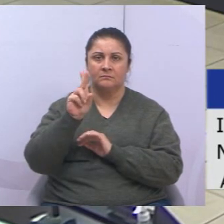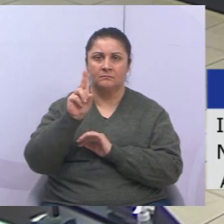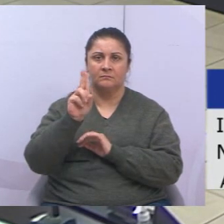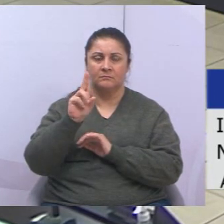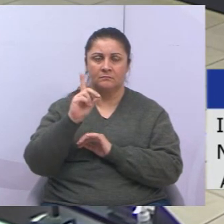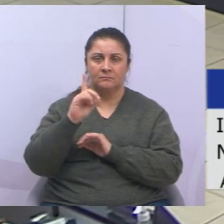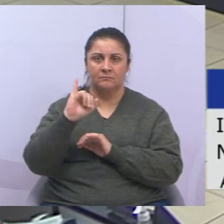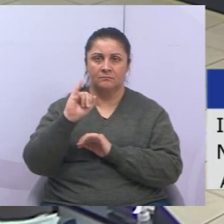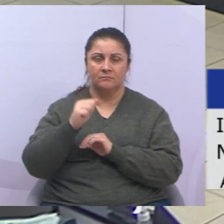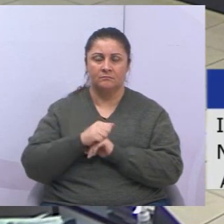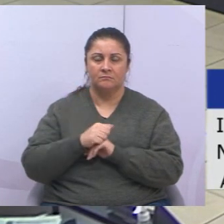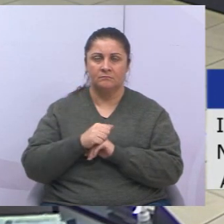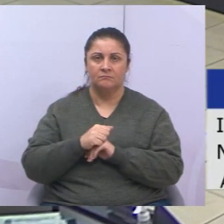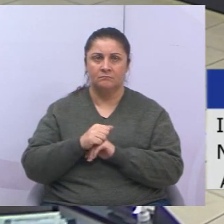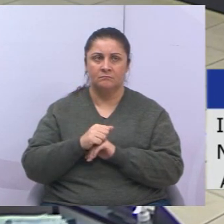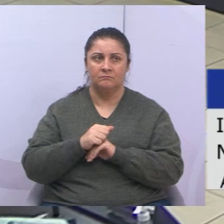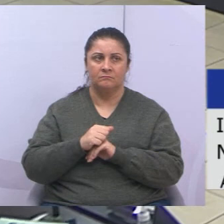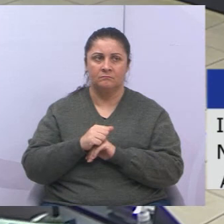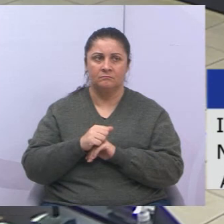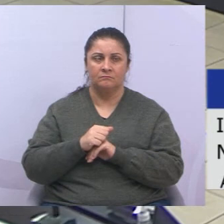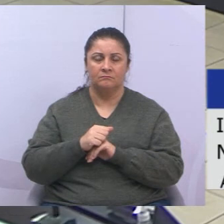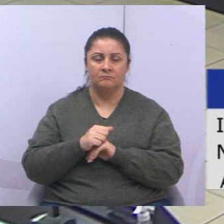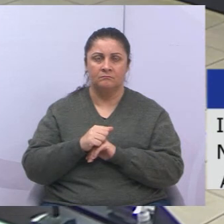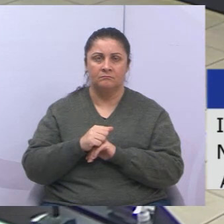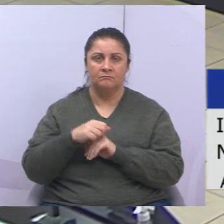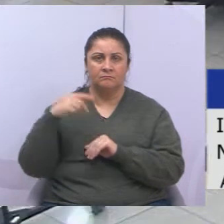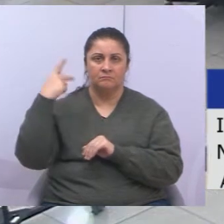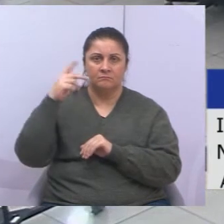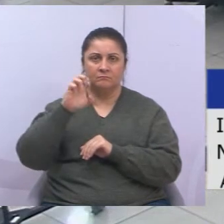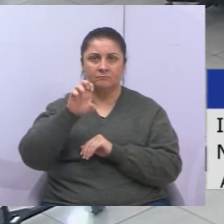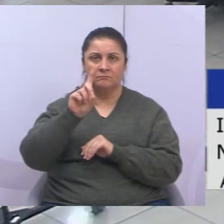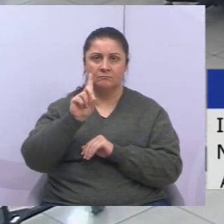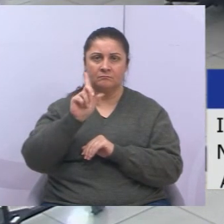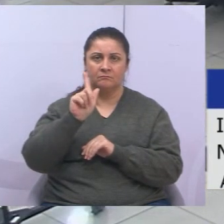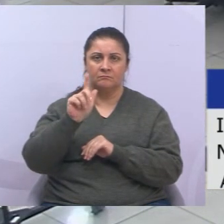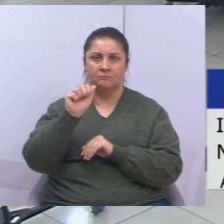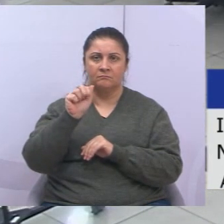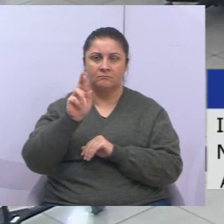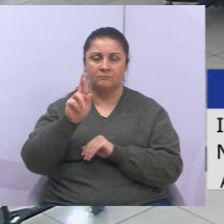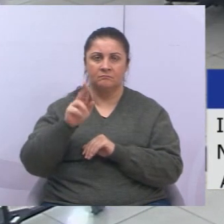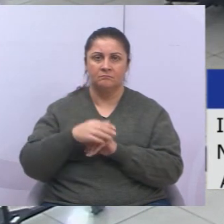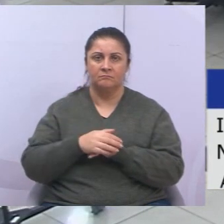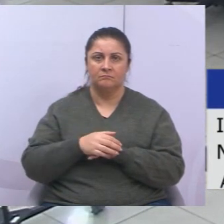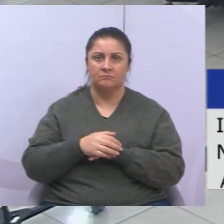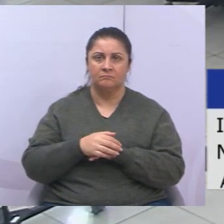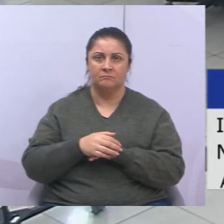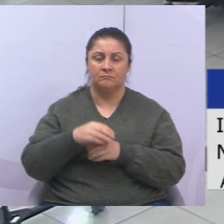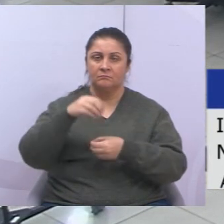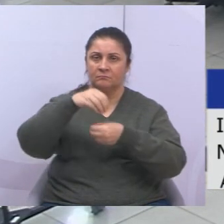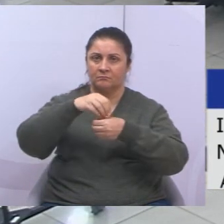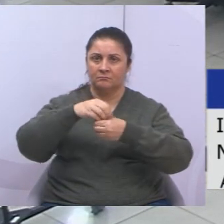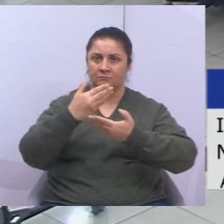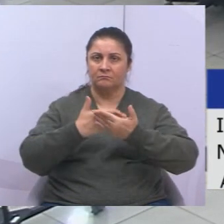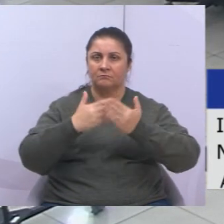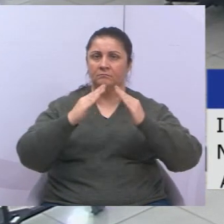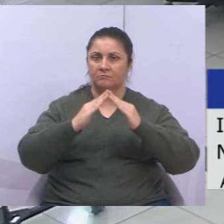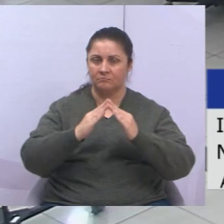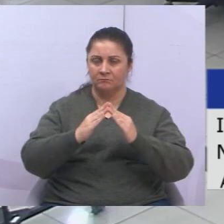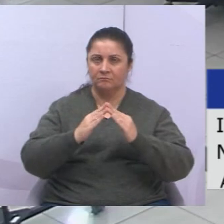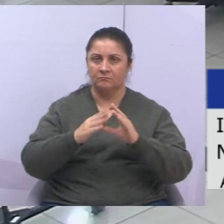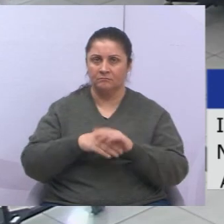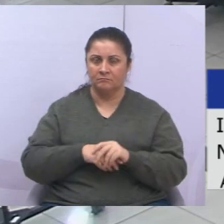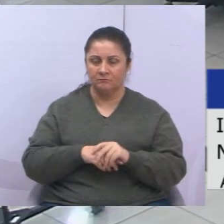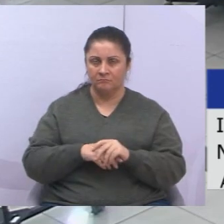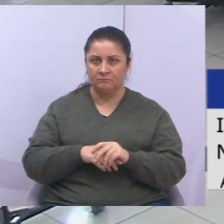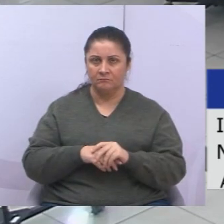para fechar o assunto, o vereador Edgar, na escola hoje, já existe dentro da